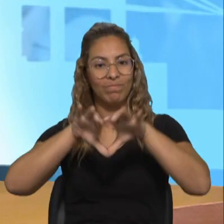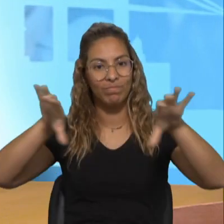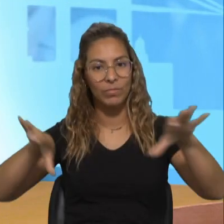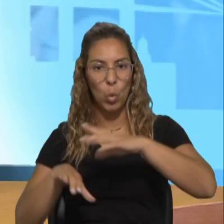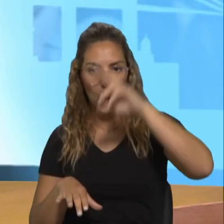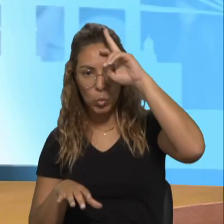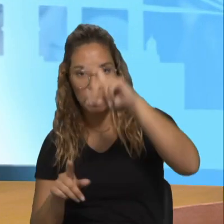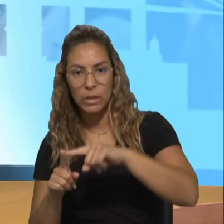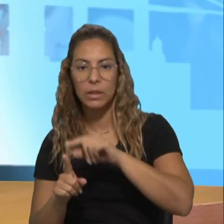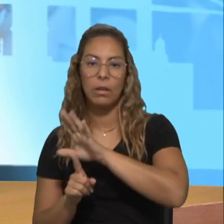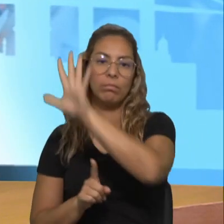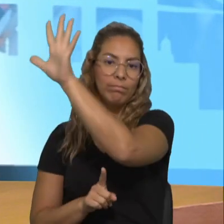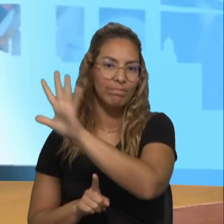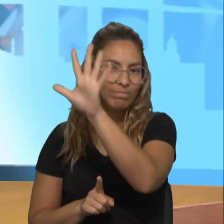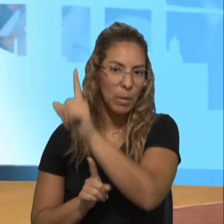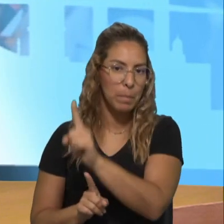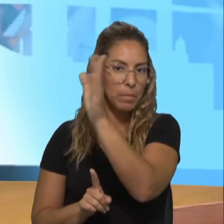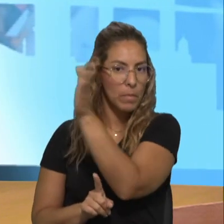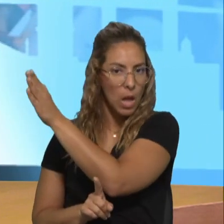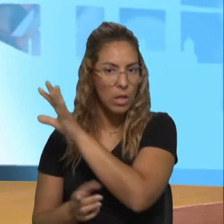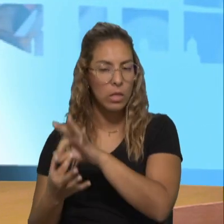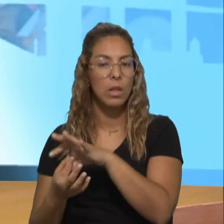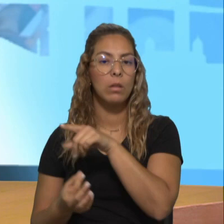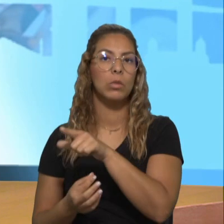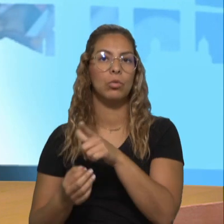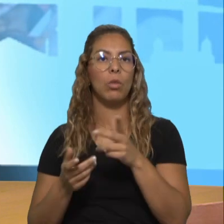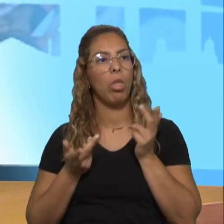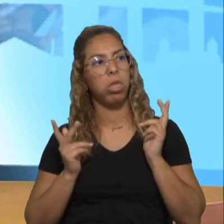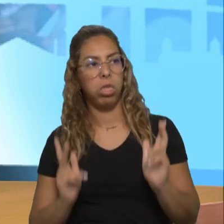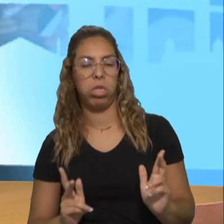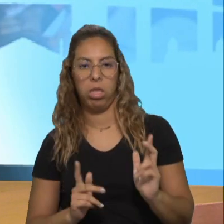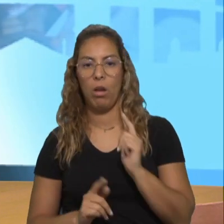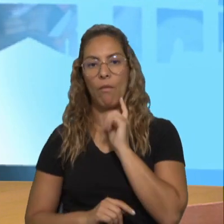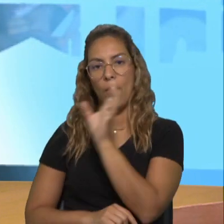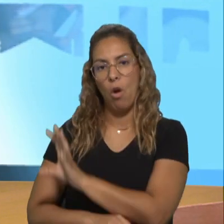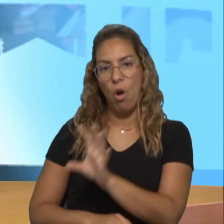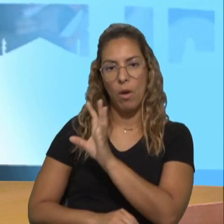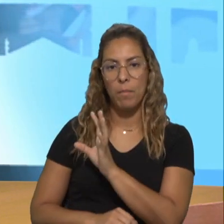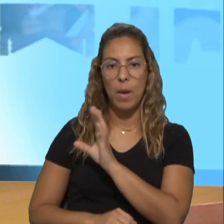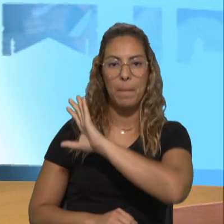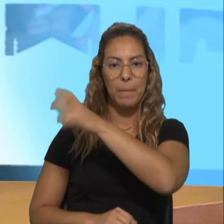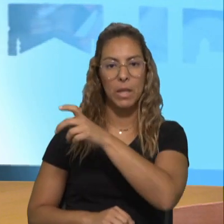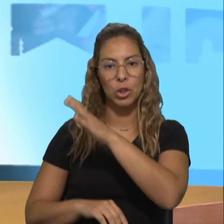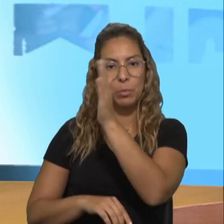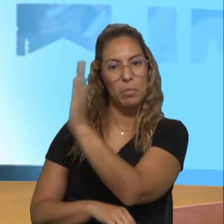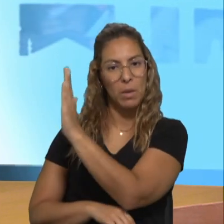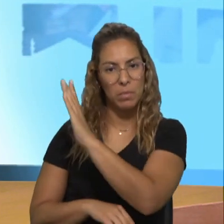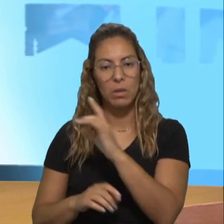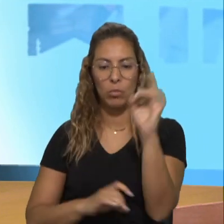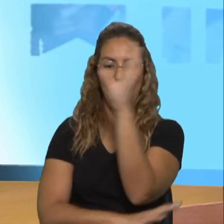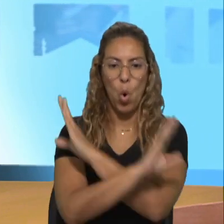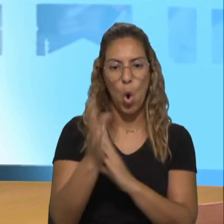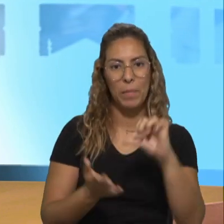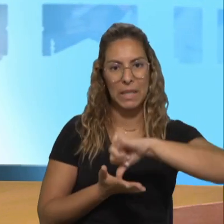Soviética nos países de leste, o relaxamento dos países do Ocidente em termos da religião, porque